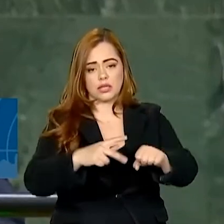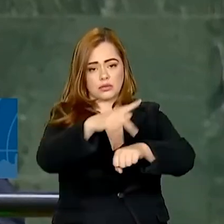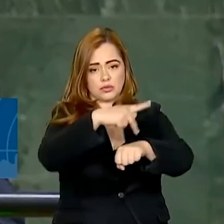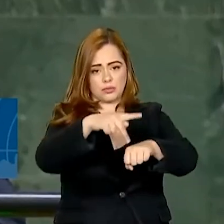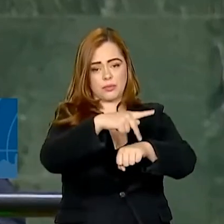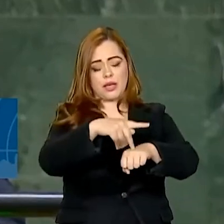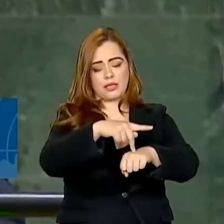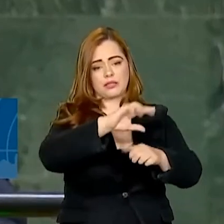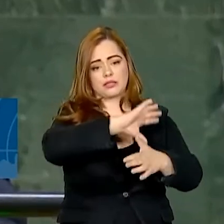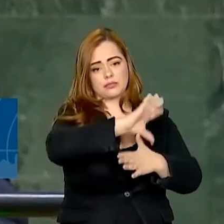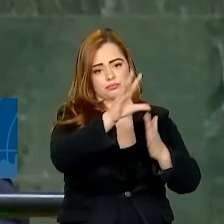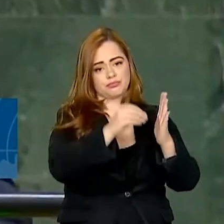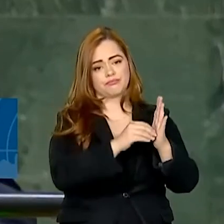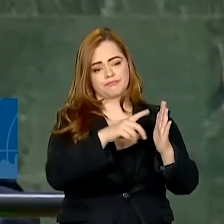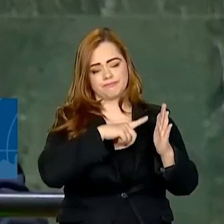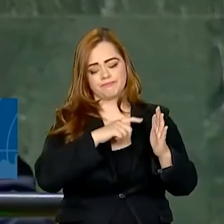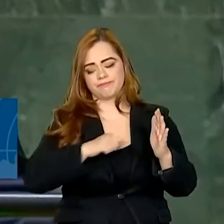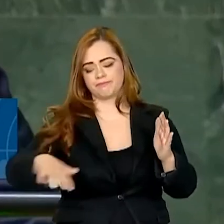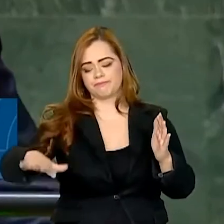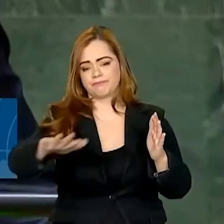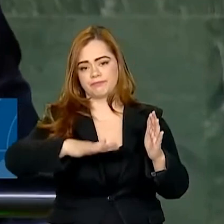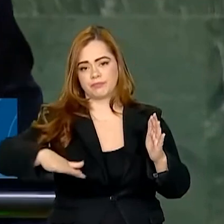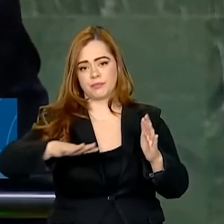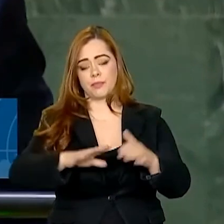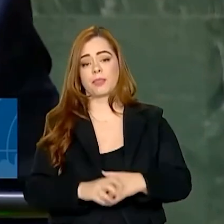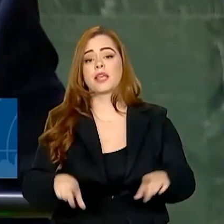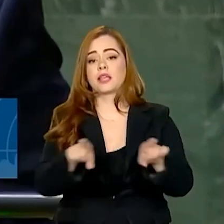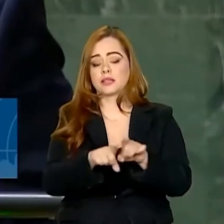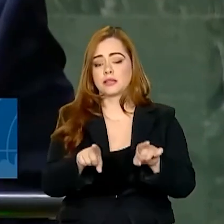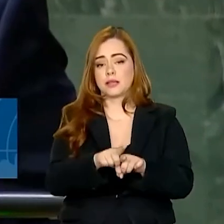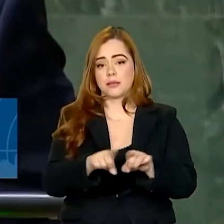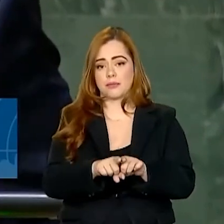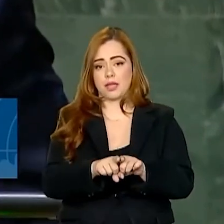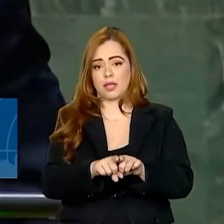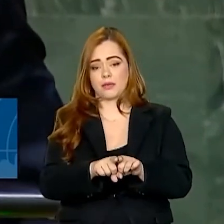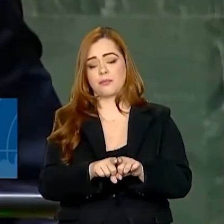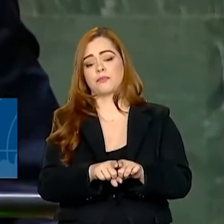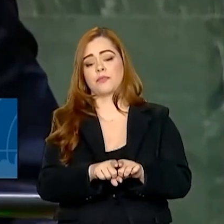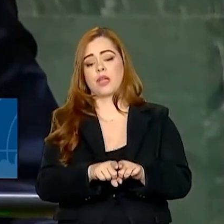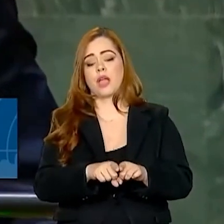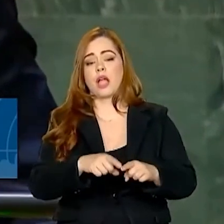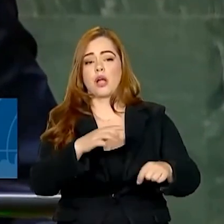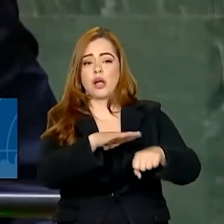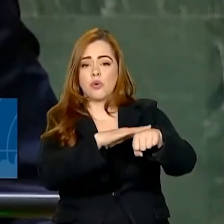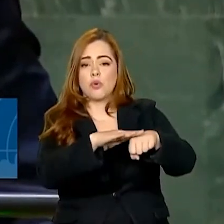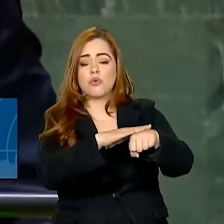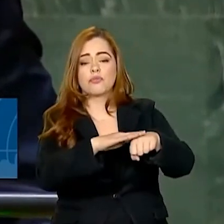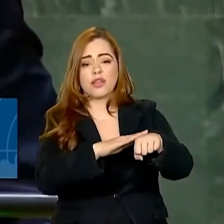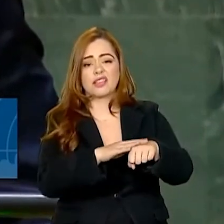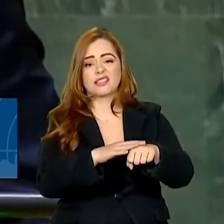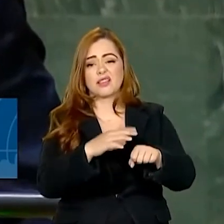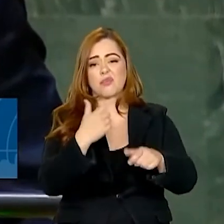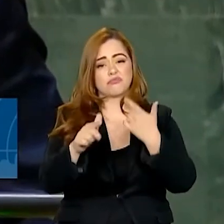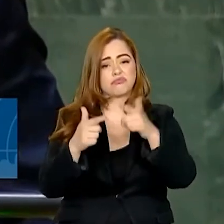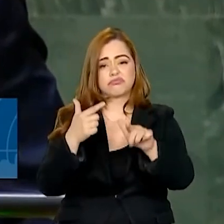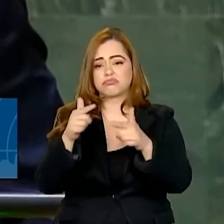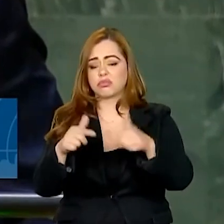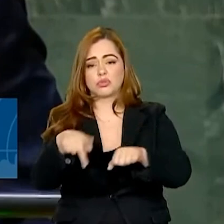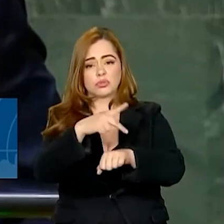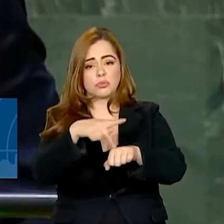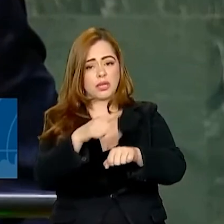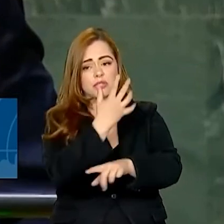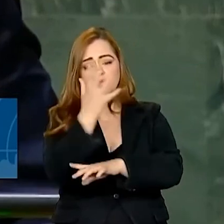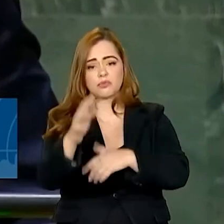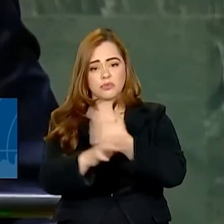soberania sobre os territórios da região. Também aprofundamos o diálogo com outros países detentores de florestas